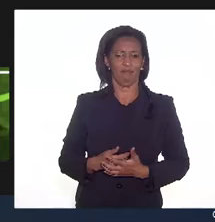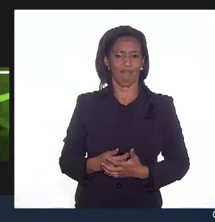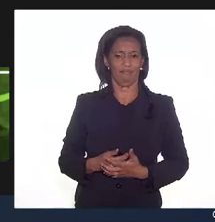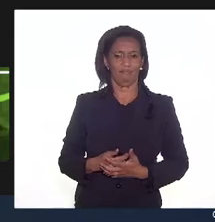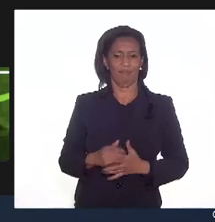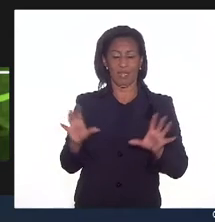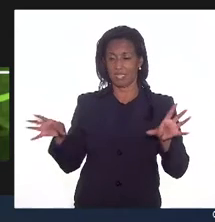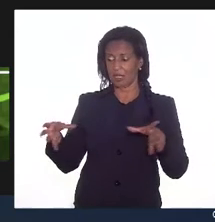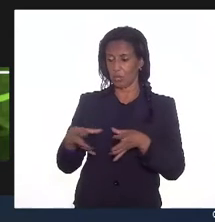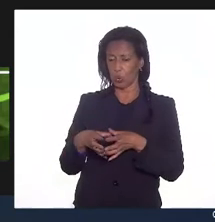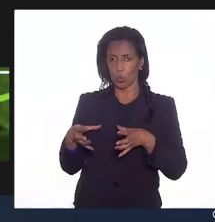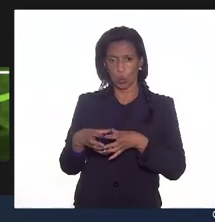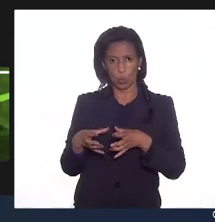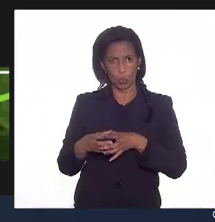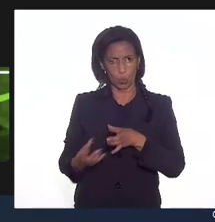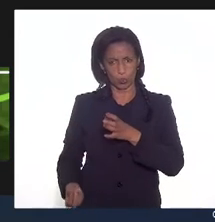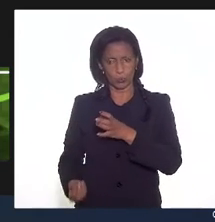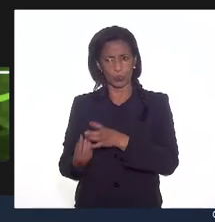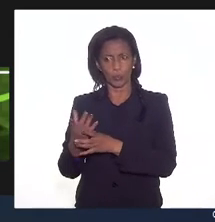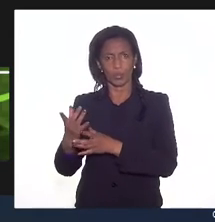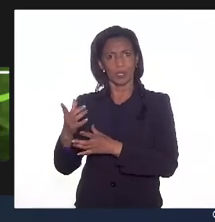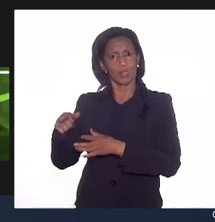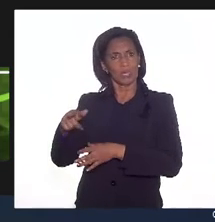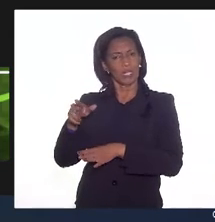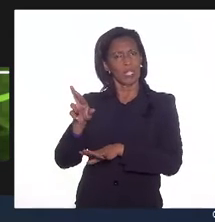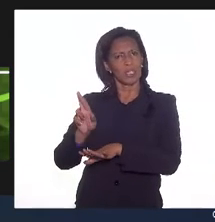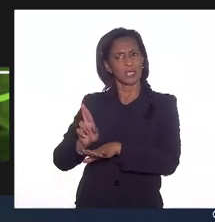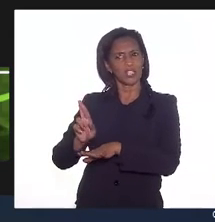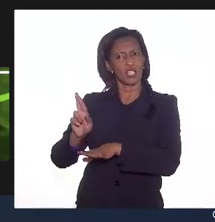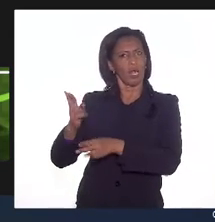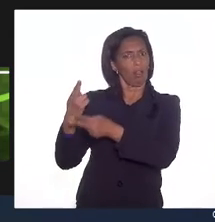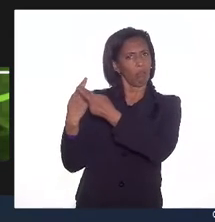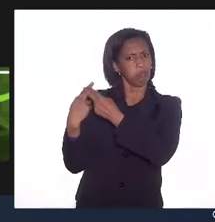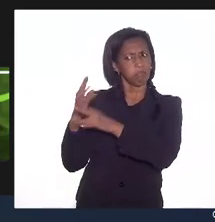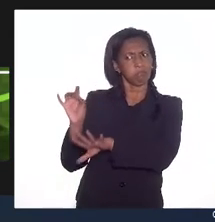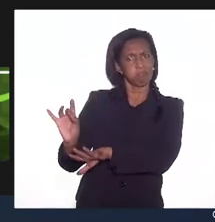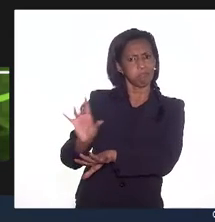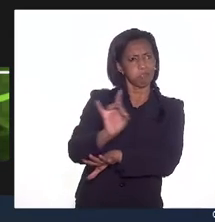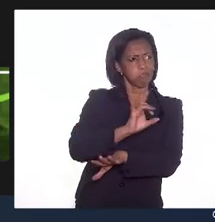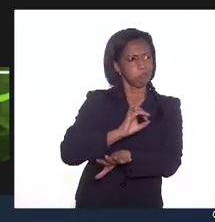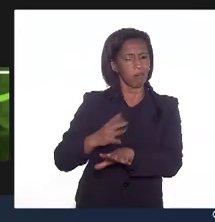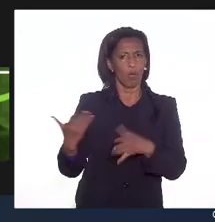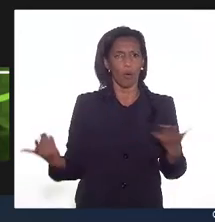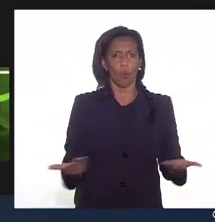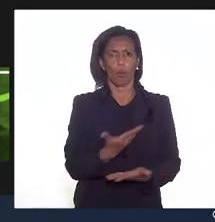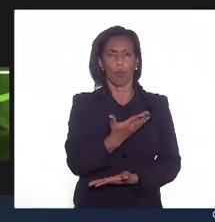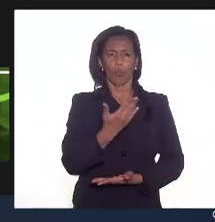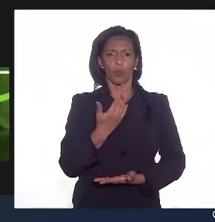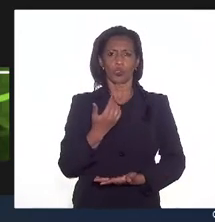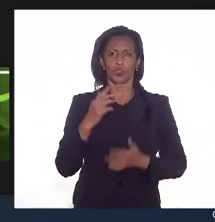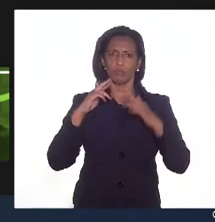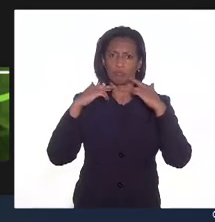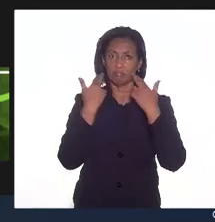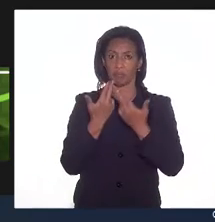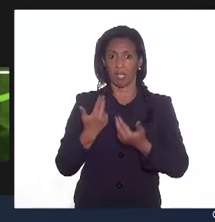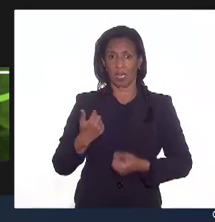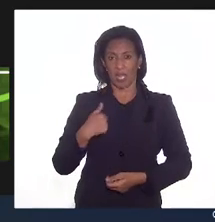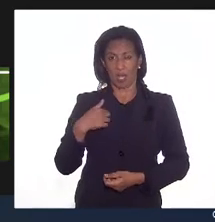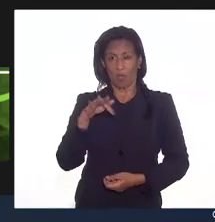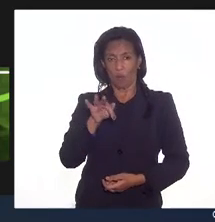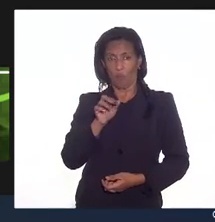esse grupo que está aqui os representantes de várias instituições que estão aqui eu faço parte do fórum